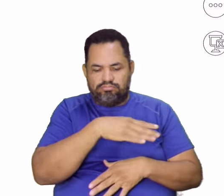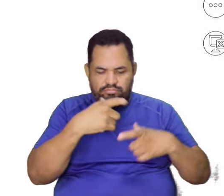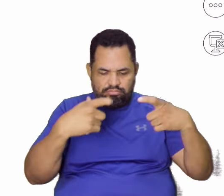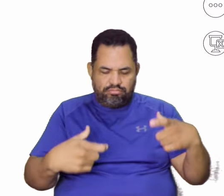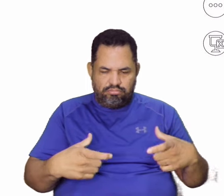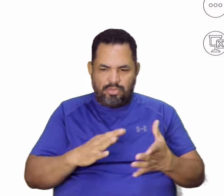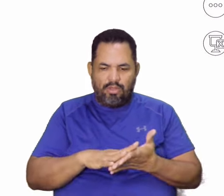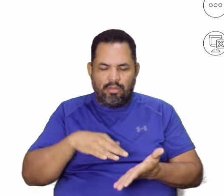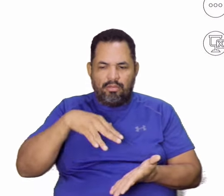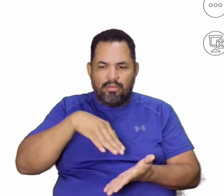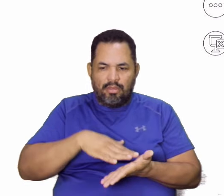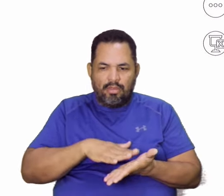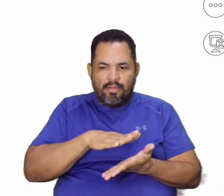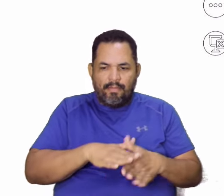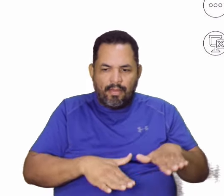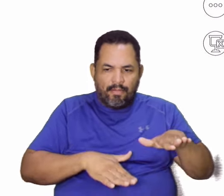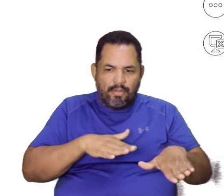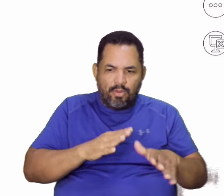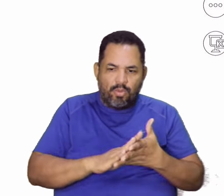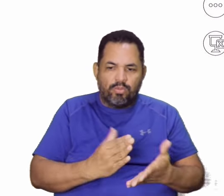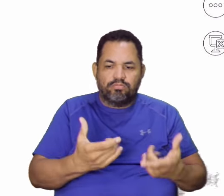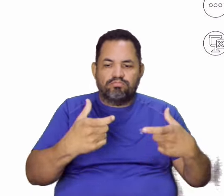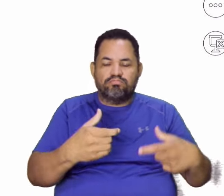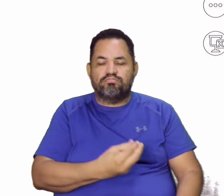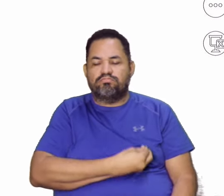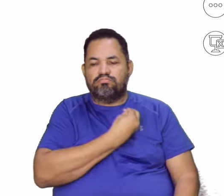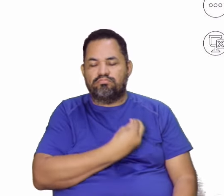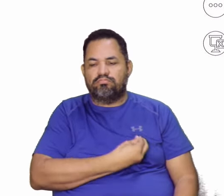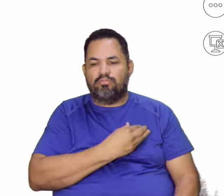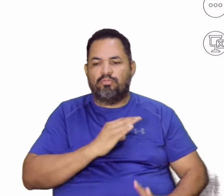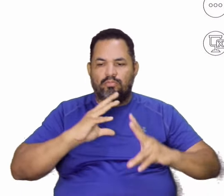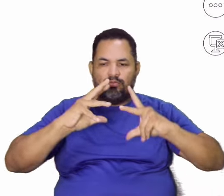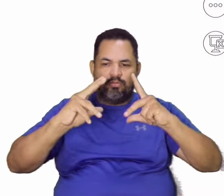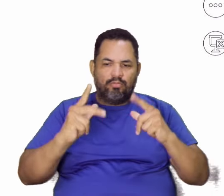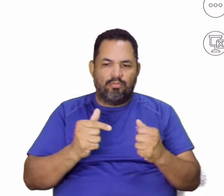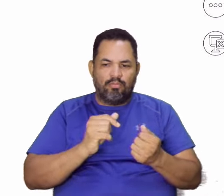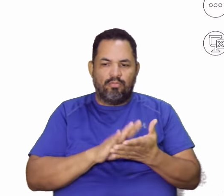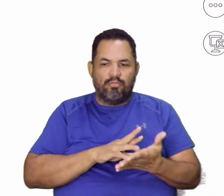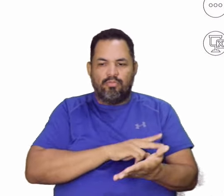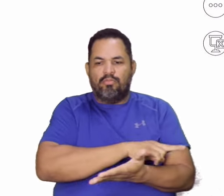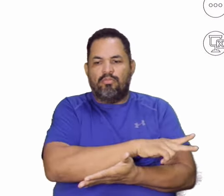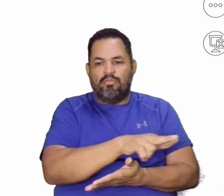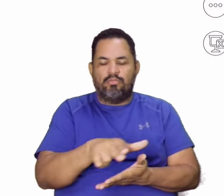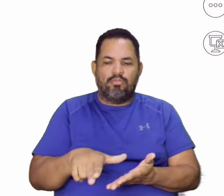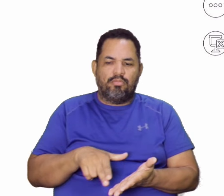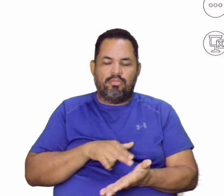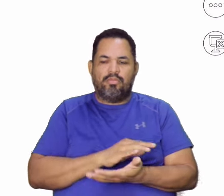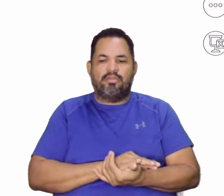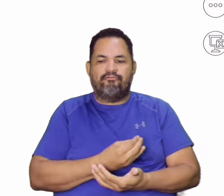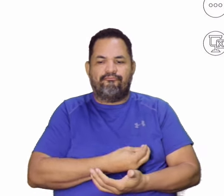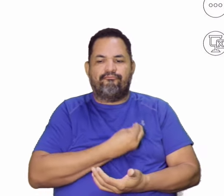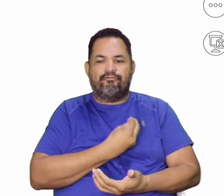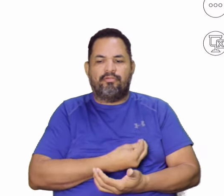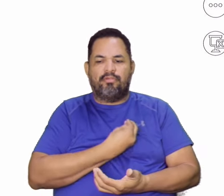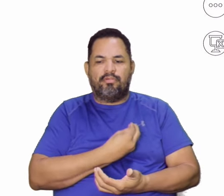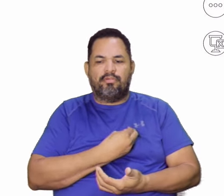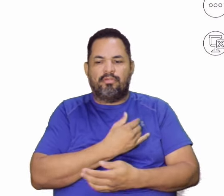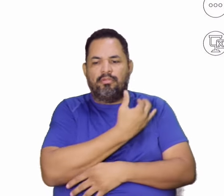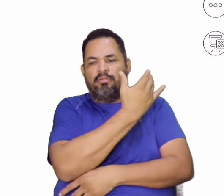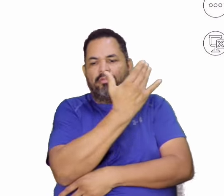está pisando local onde você vive Ok com toda a sua diversidade